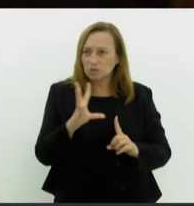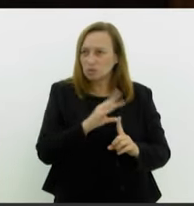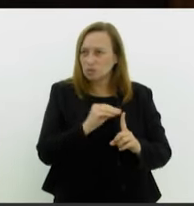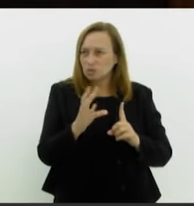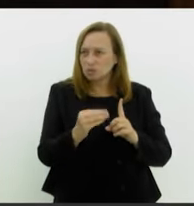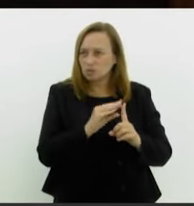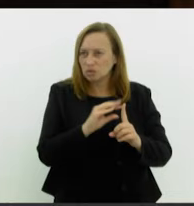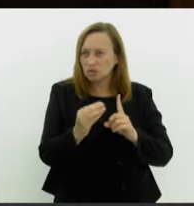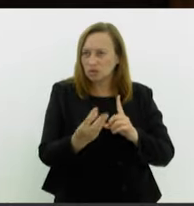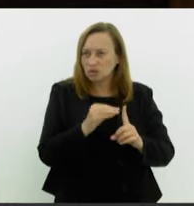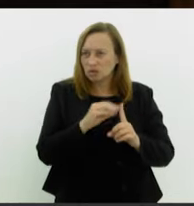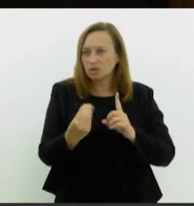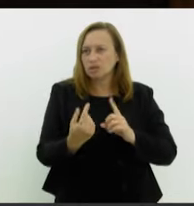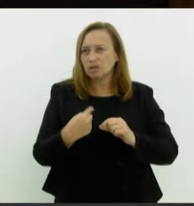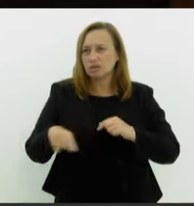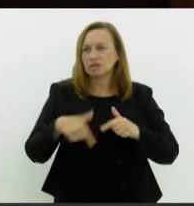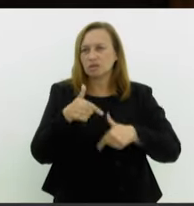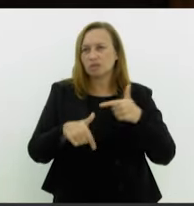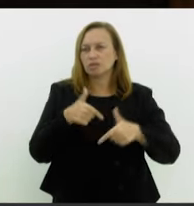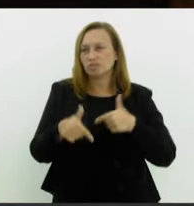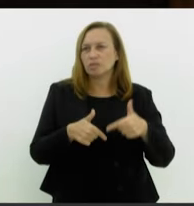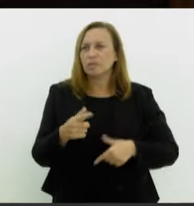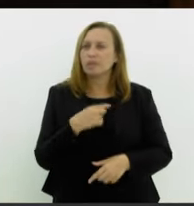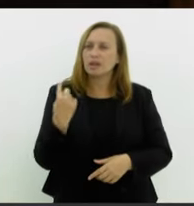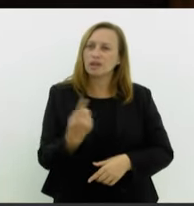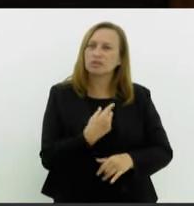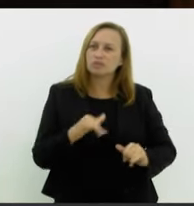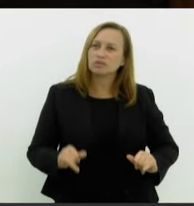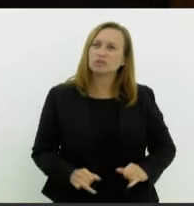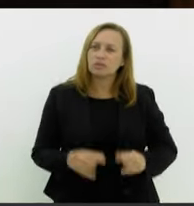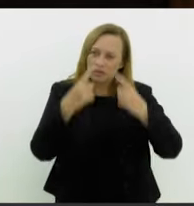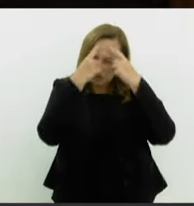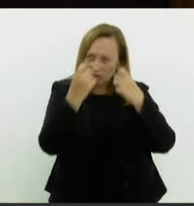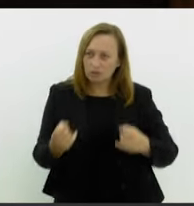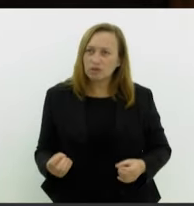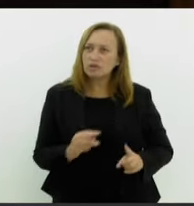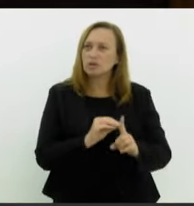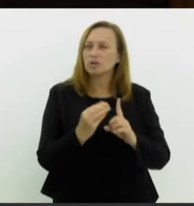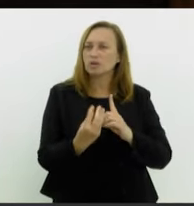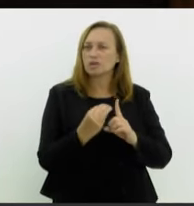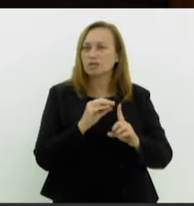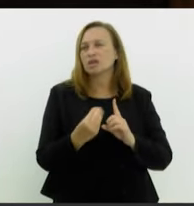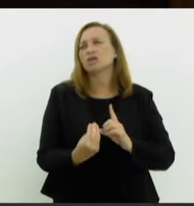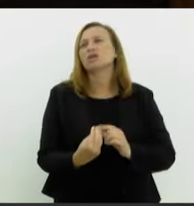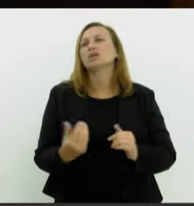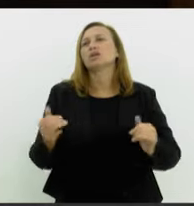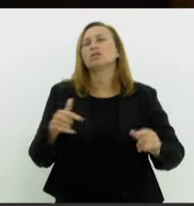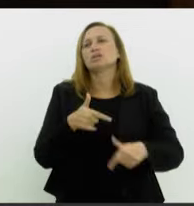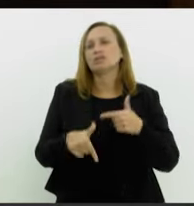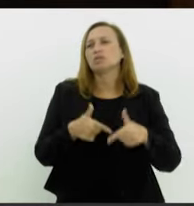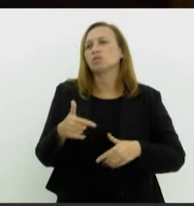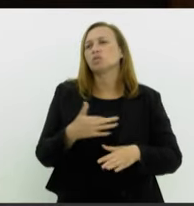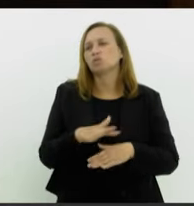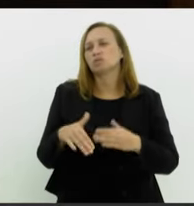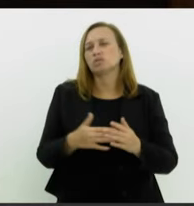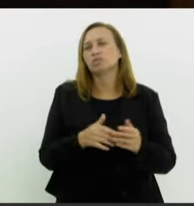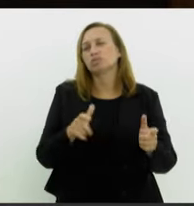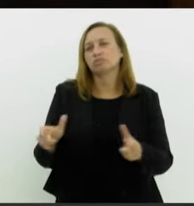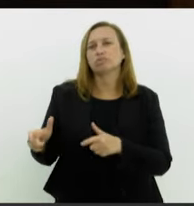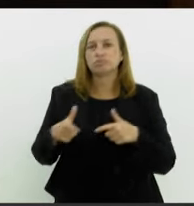âmbito do trabalho nós mulheres sofremos assédio no trabalho sofremos assédio em todos os